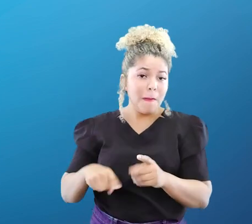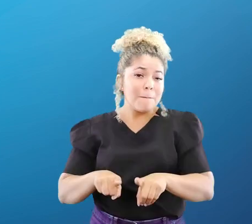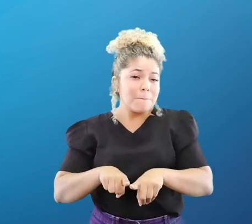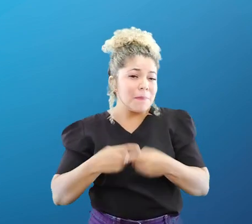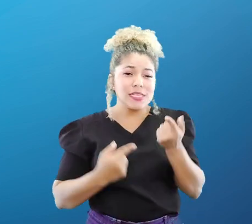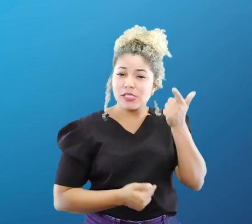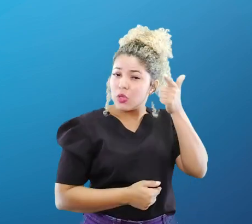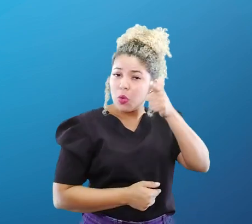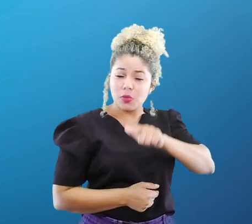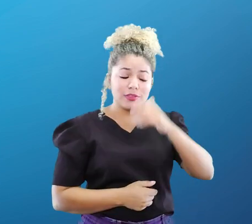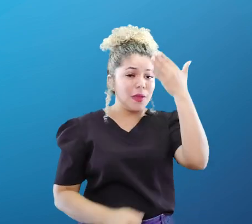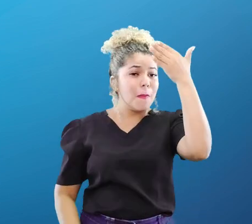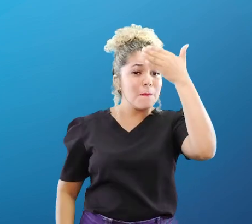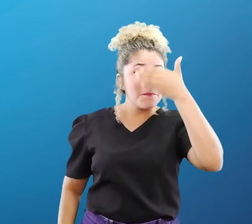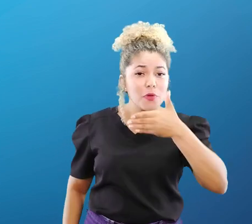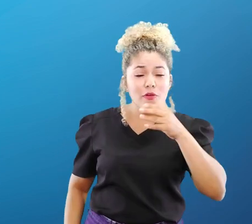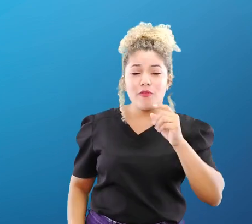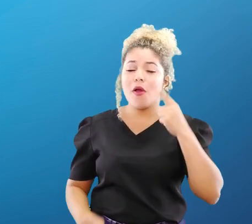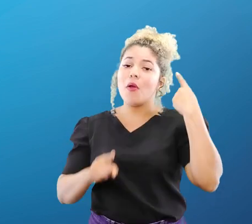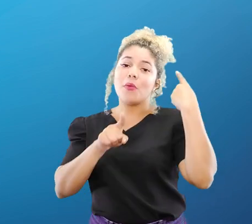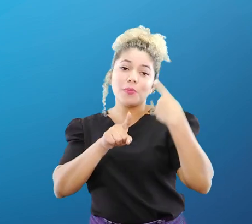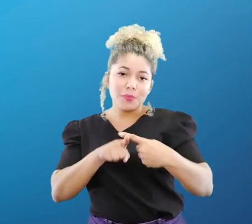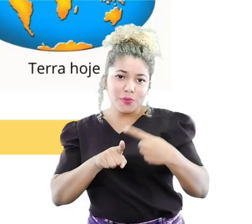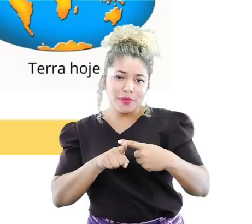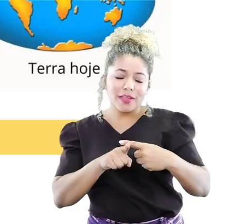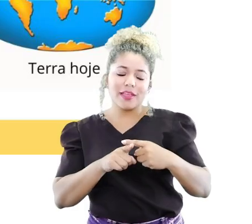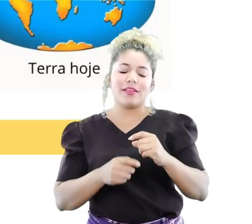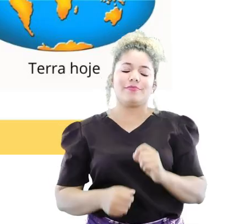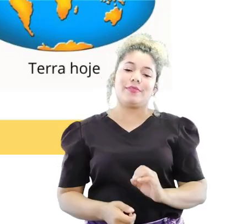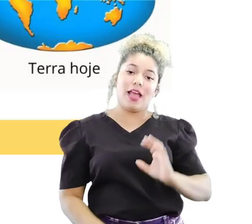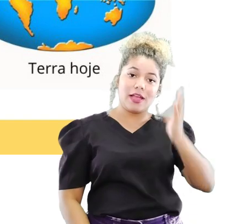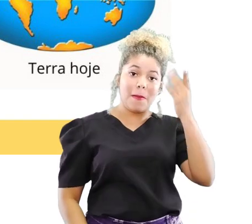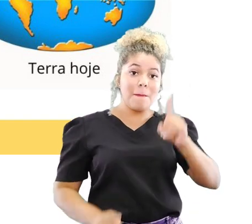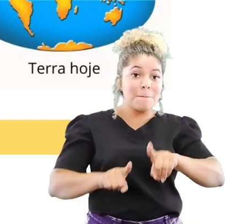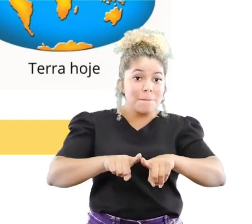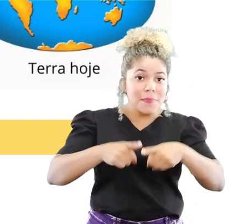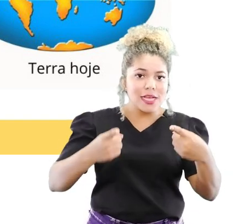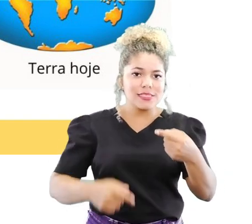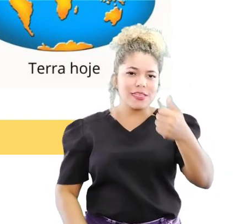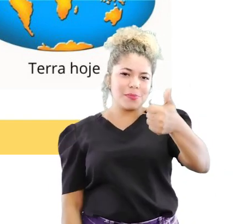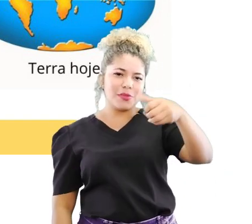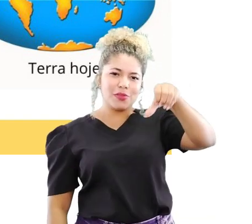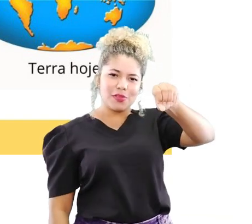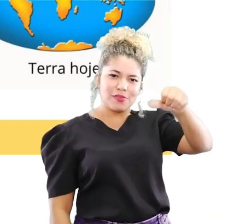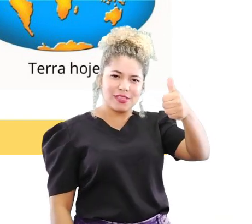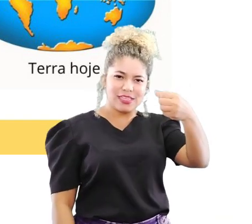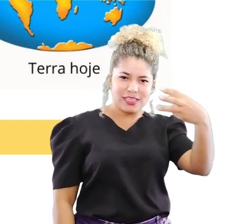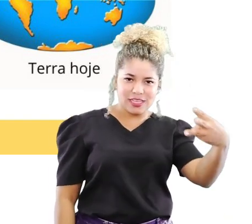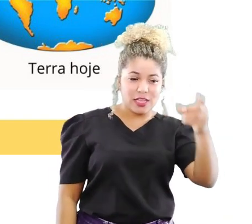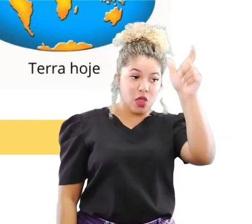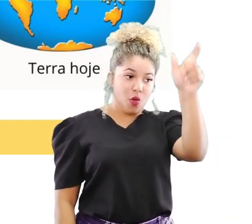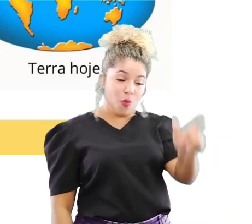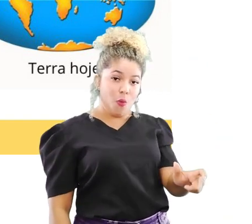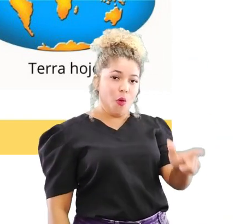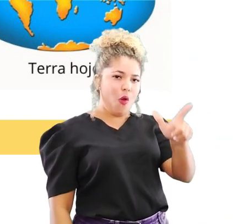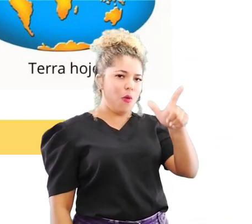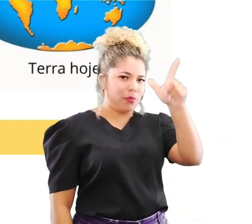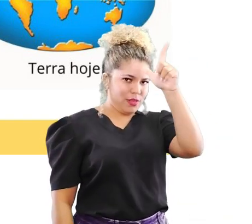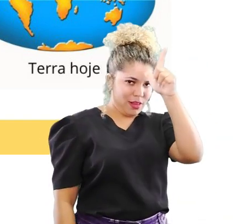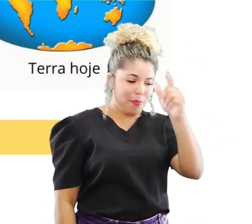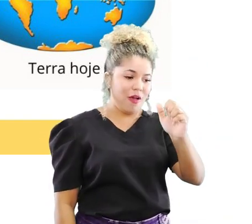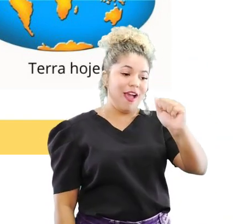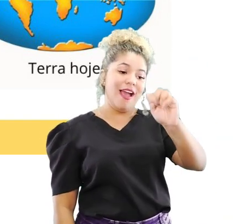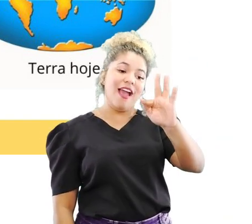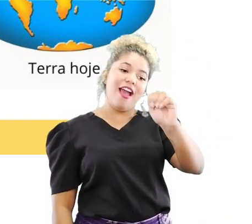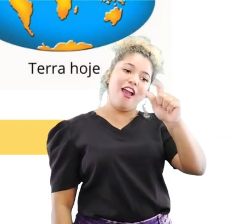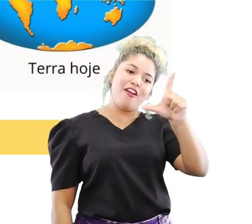não conseguiriam comprovar essas teorias. Em 1913, o alemão Alfred Wegener